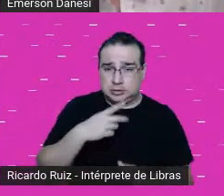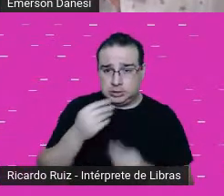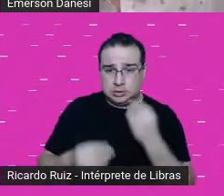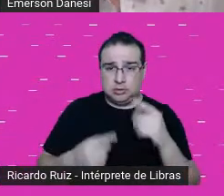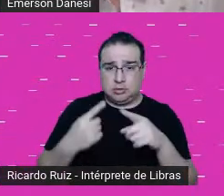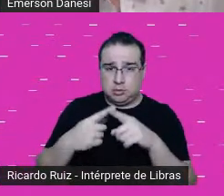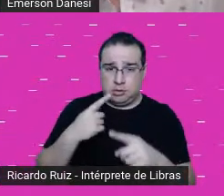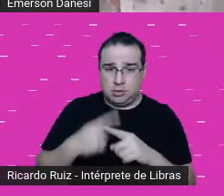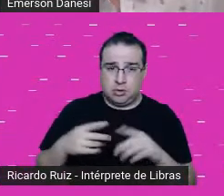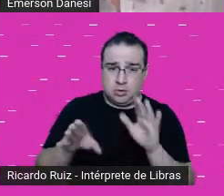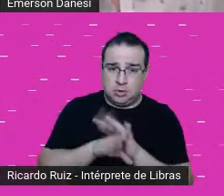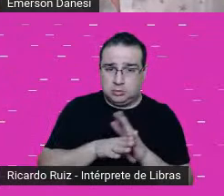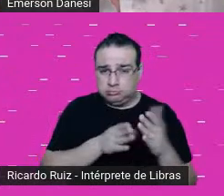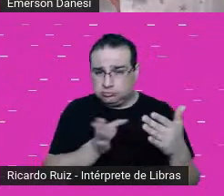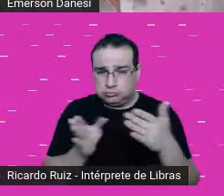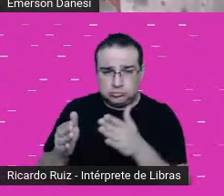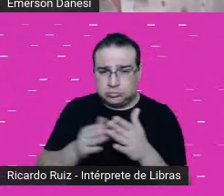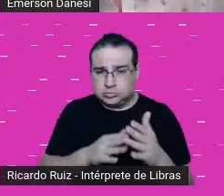chegar no galpão já era meio